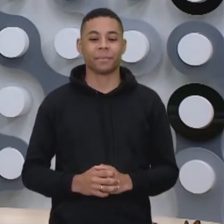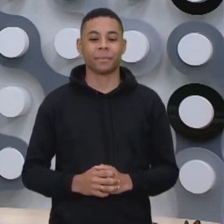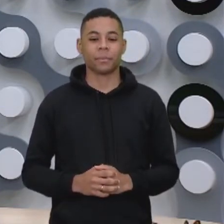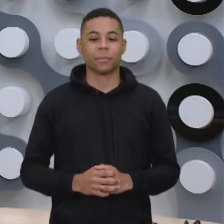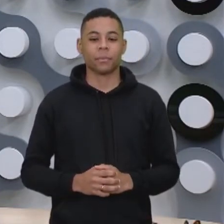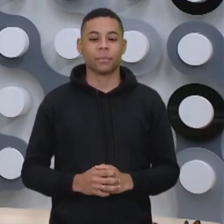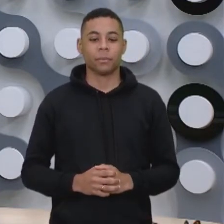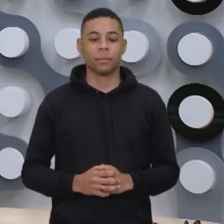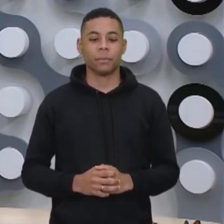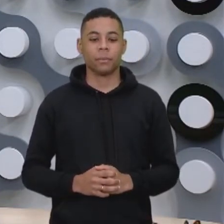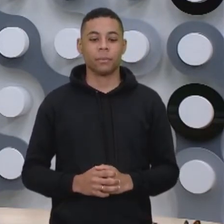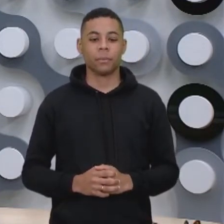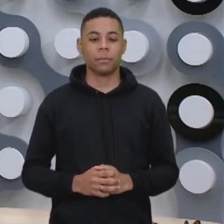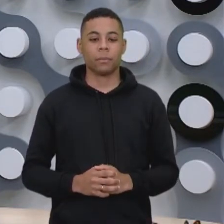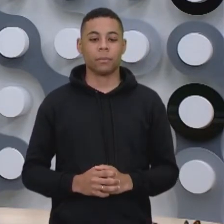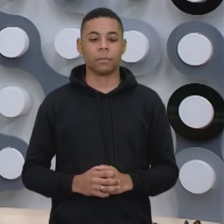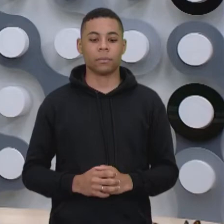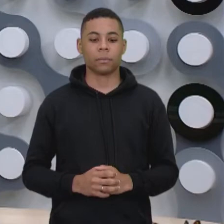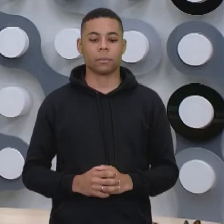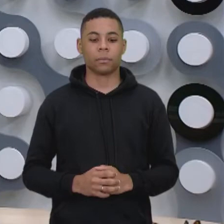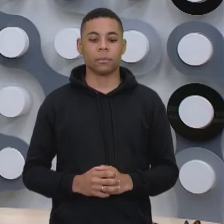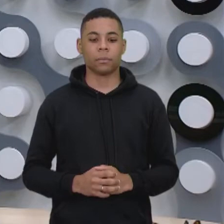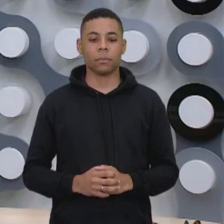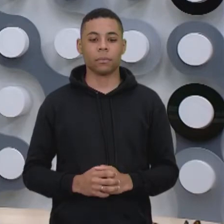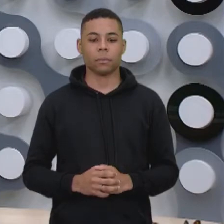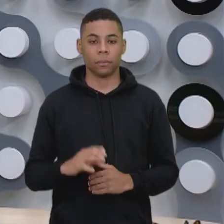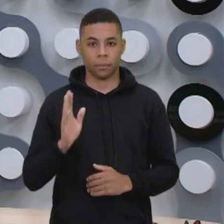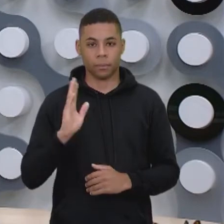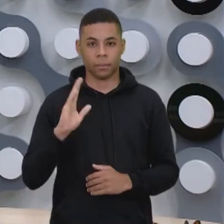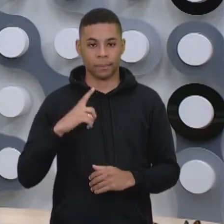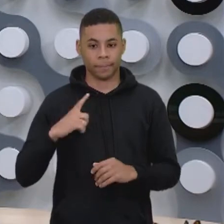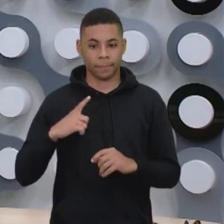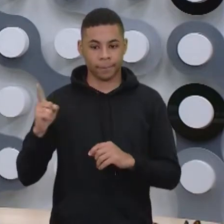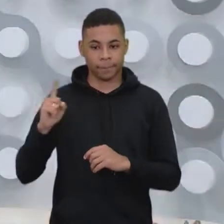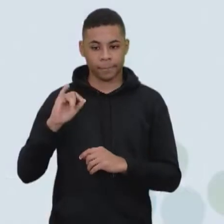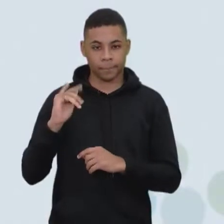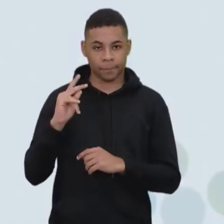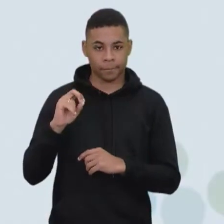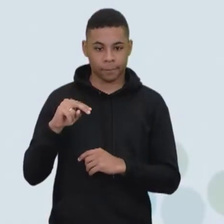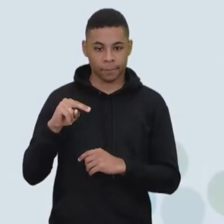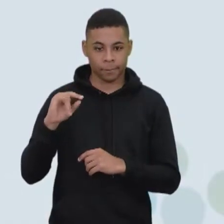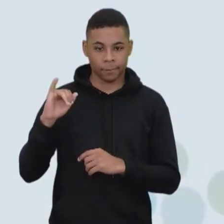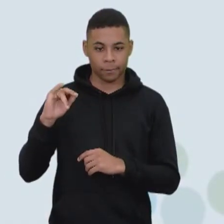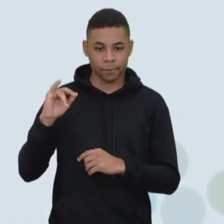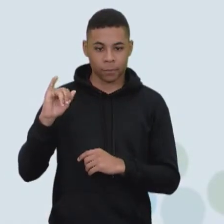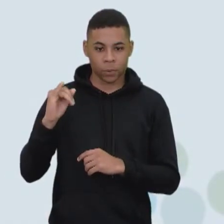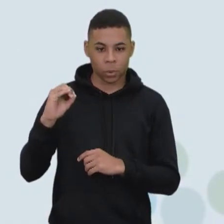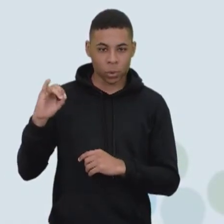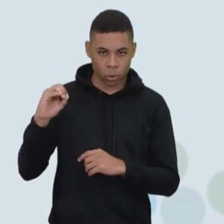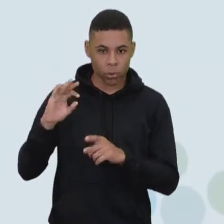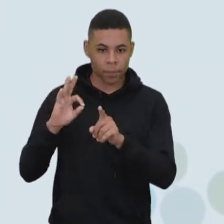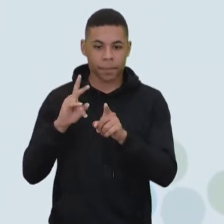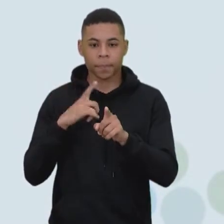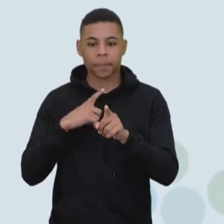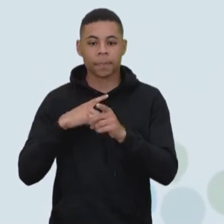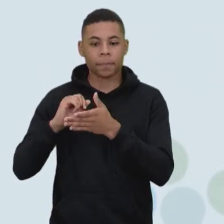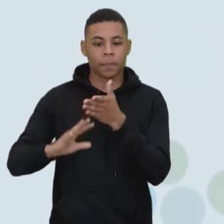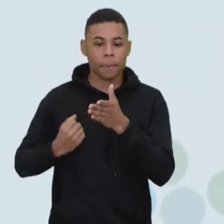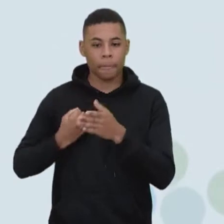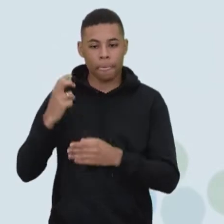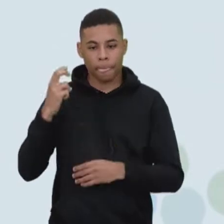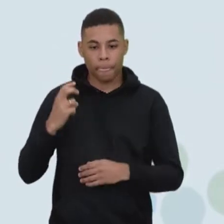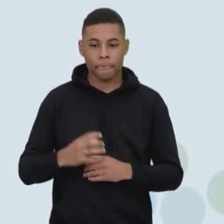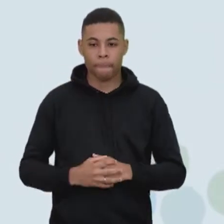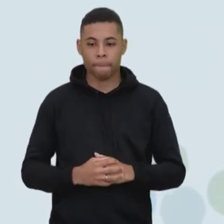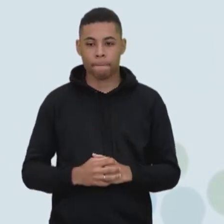início aí do ano, né? Pode colocar aí na tela, Jojo. Nós já entramos aí na atividade 5, falando aí,